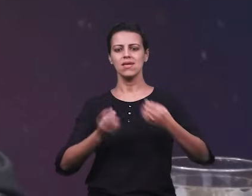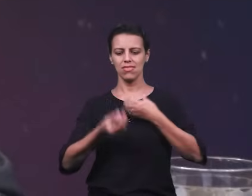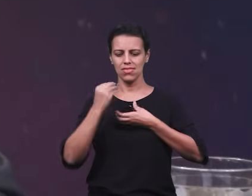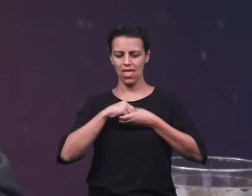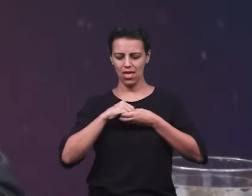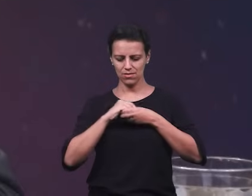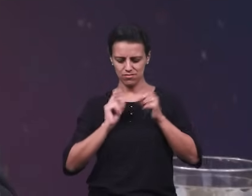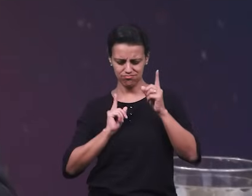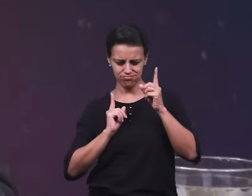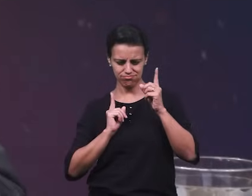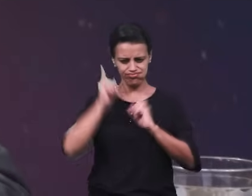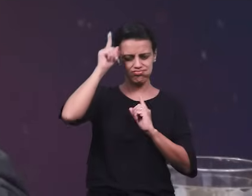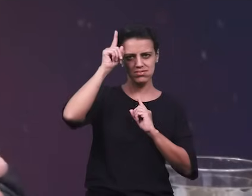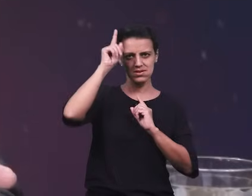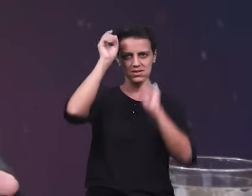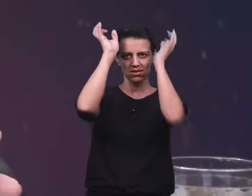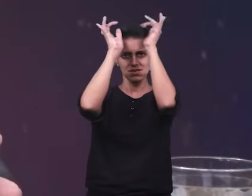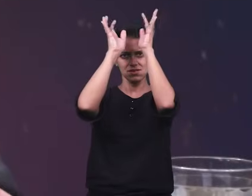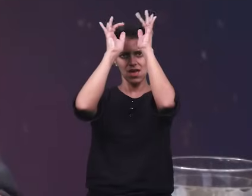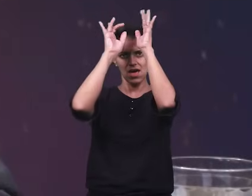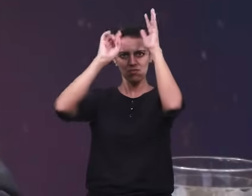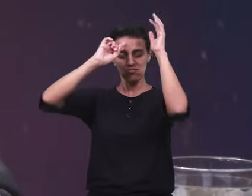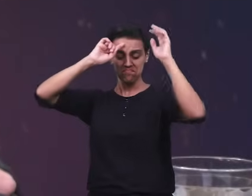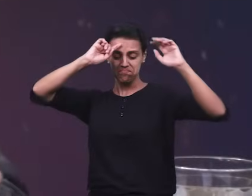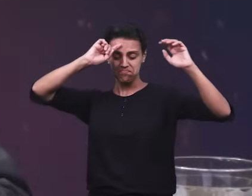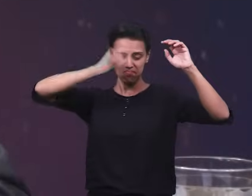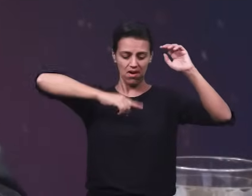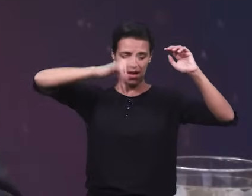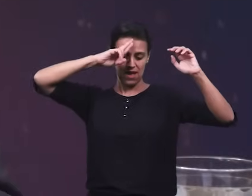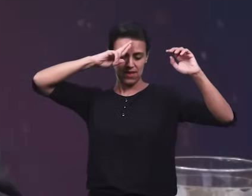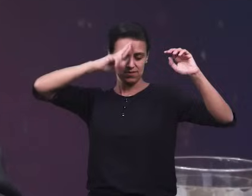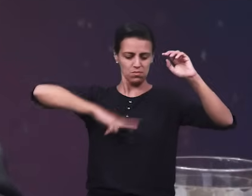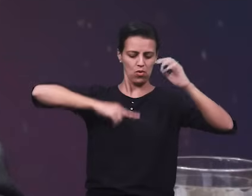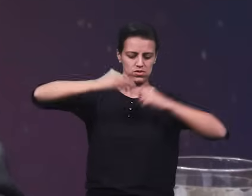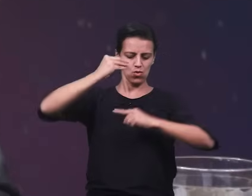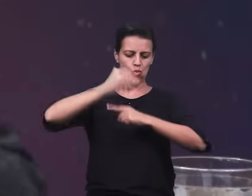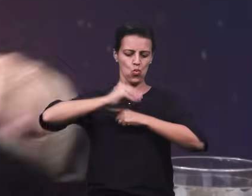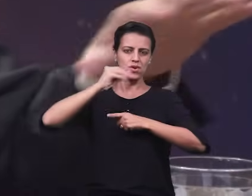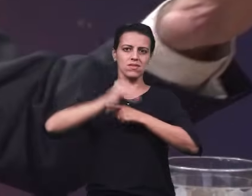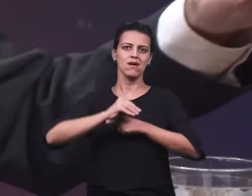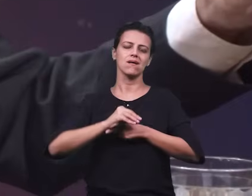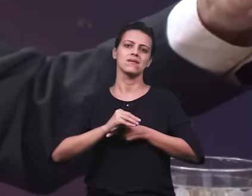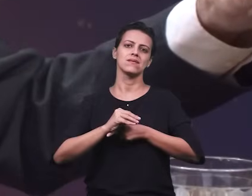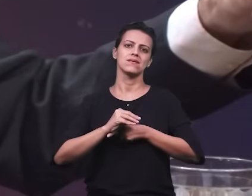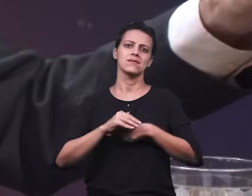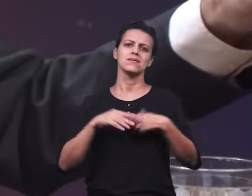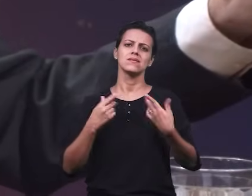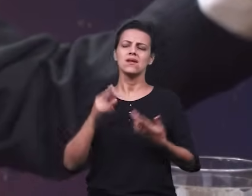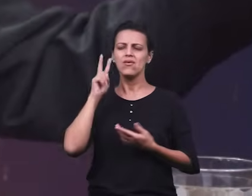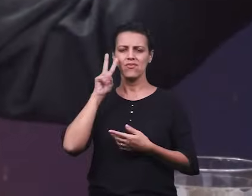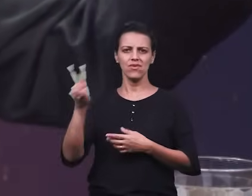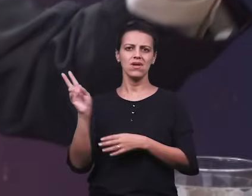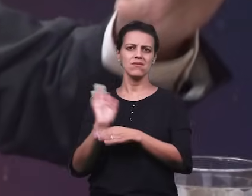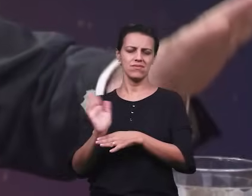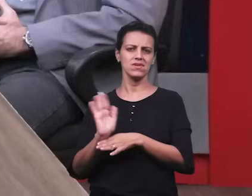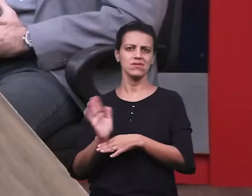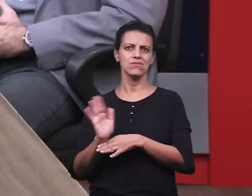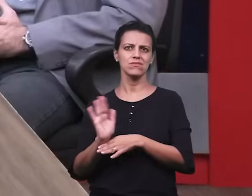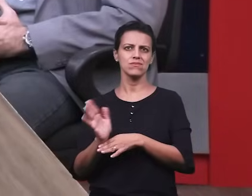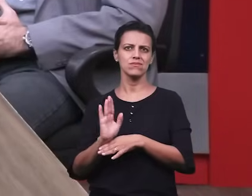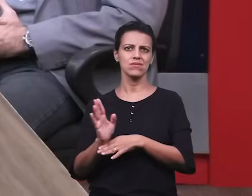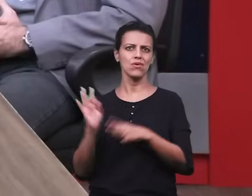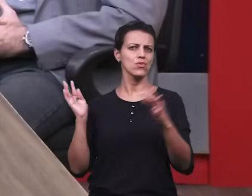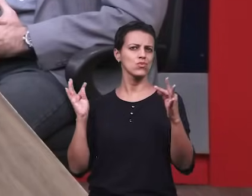neural para o cérebro, e ele imediatamente vai emitir uma resposta de preservação. Então nós vemos no vídeo todo o